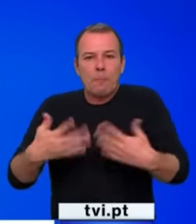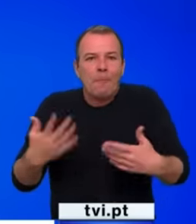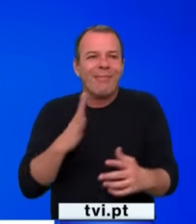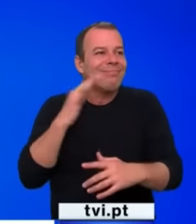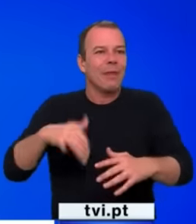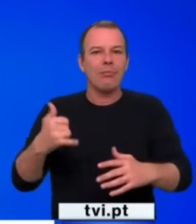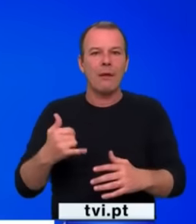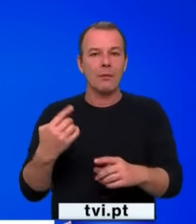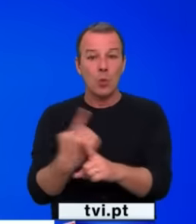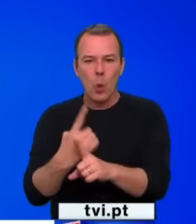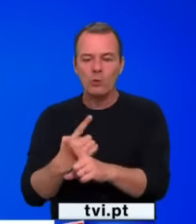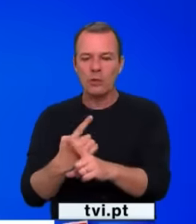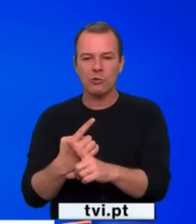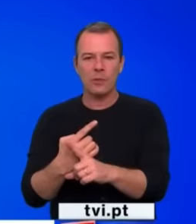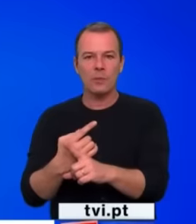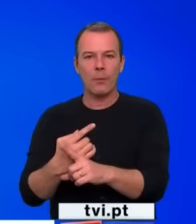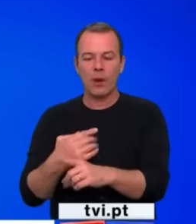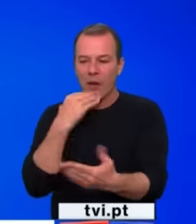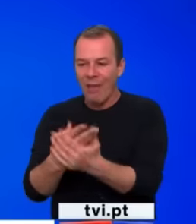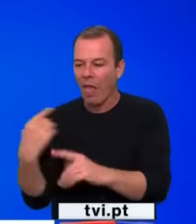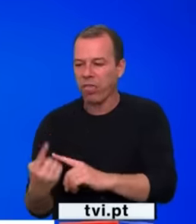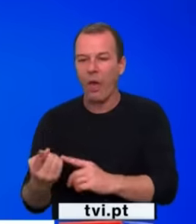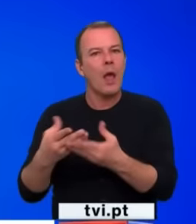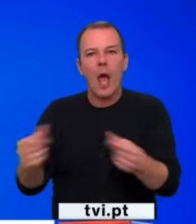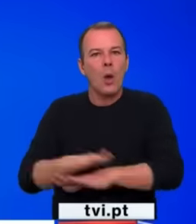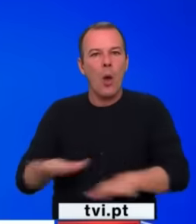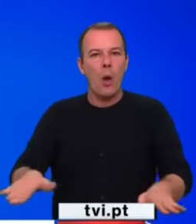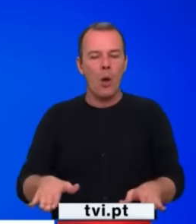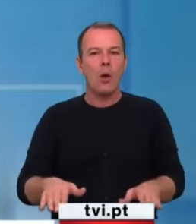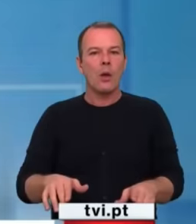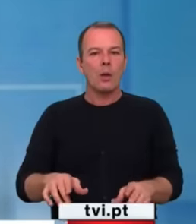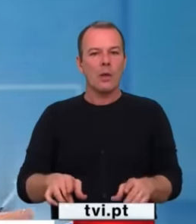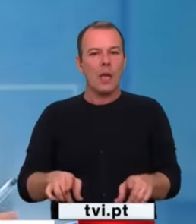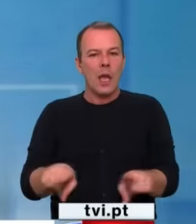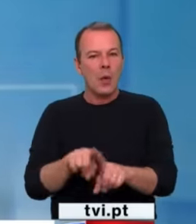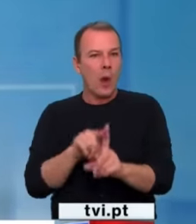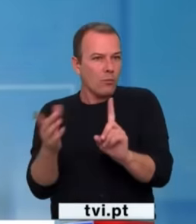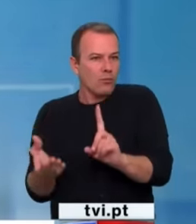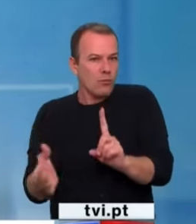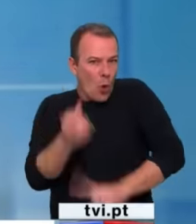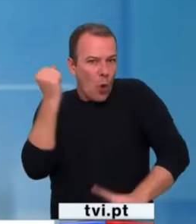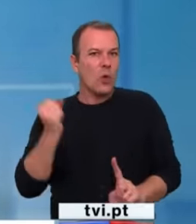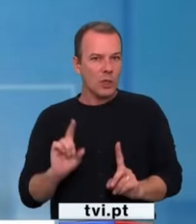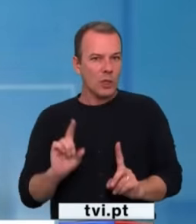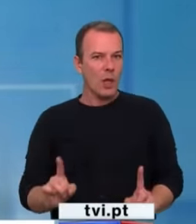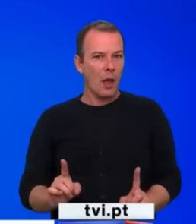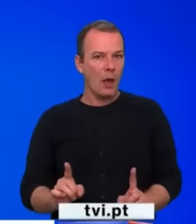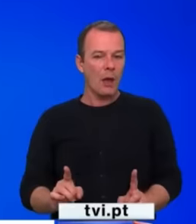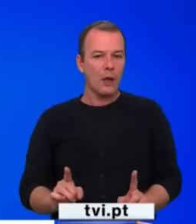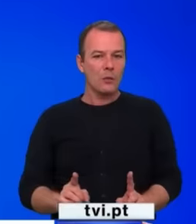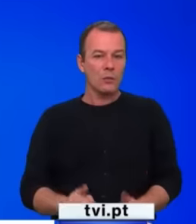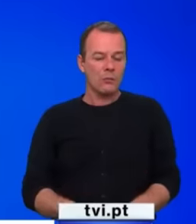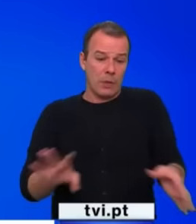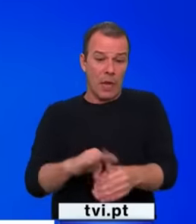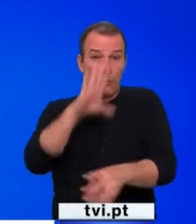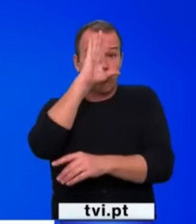eliminar passos que possam ser eliminados sem pôr em causa os direitos, liberdades e garantias, que são uma conquista, que são uma conquista fundamental do Estado de Direito.